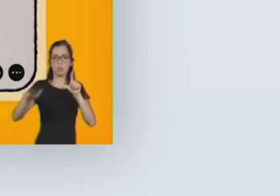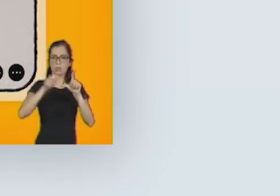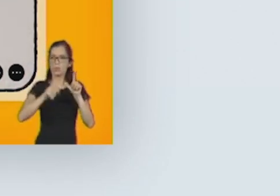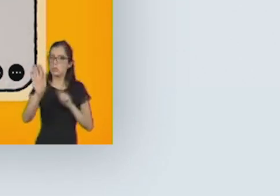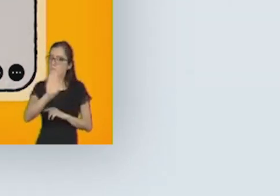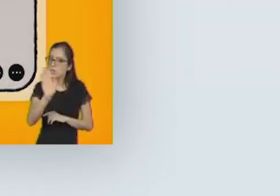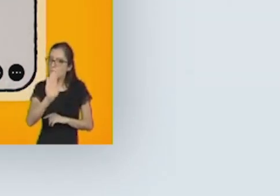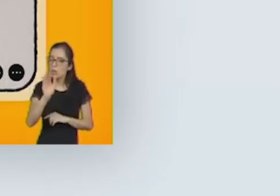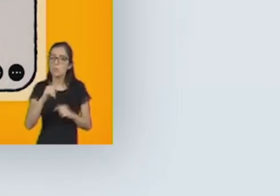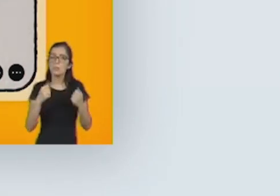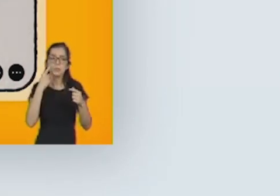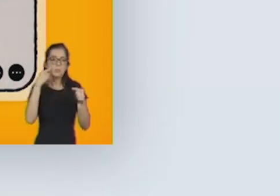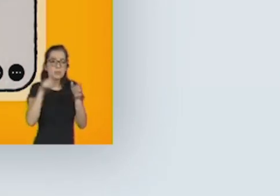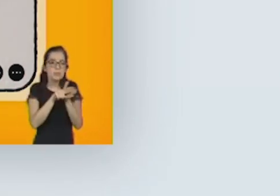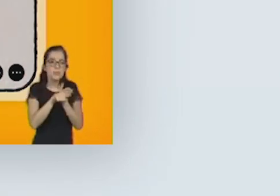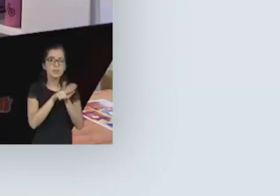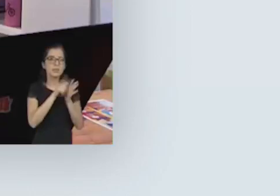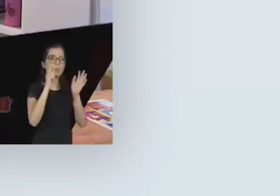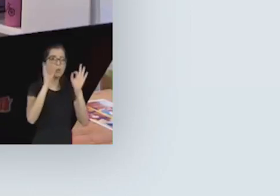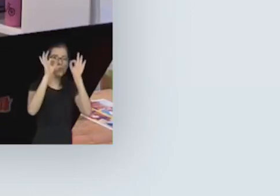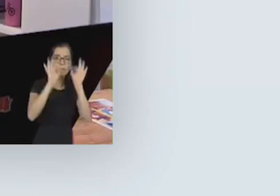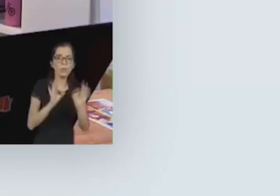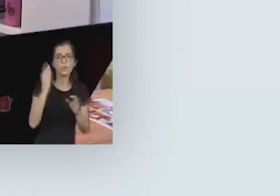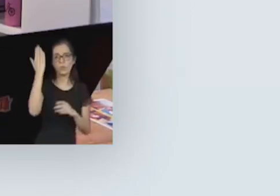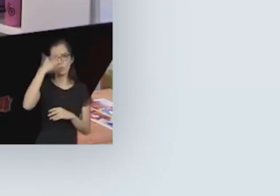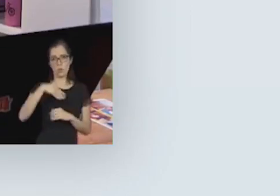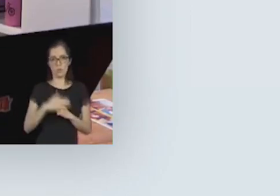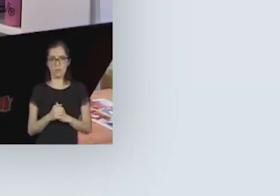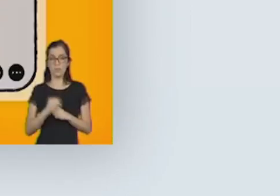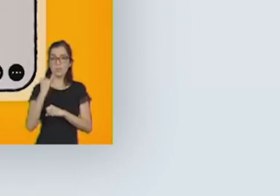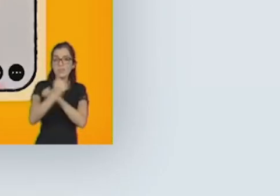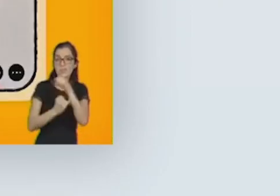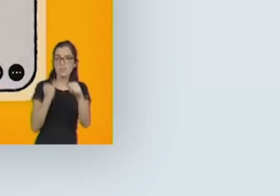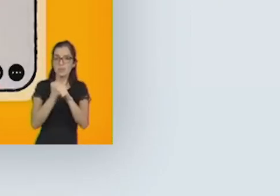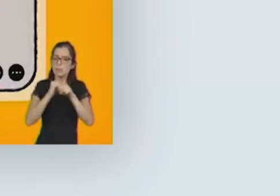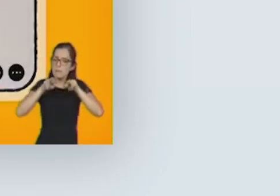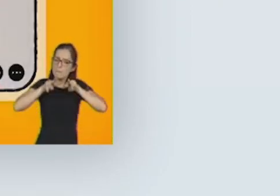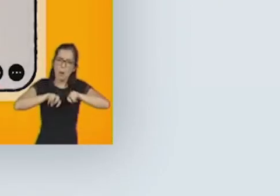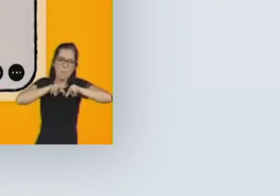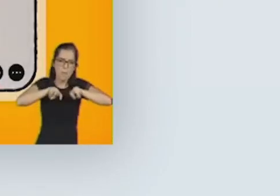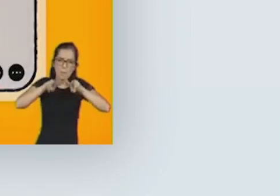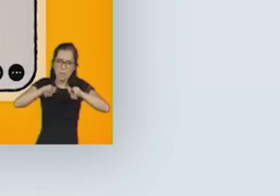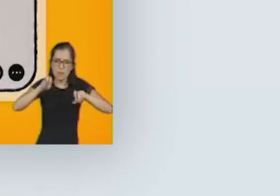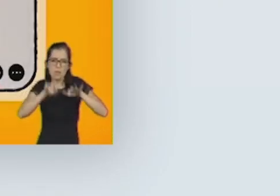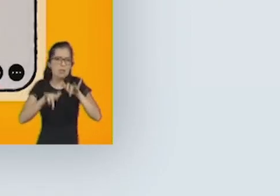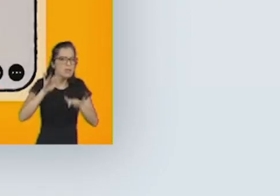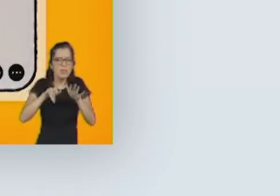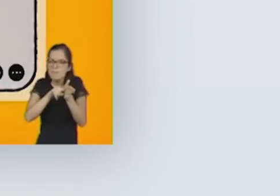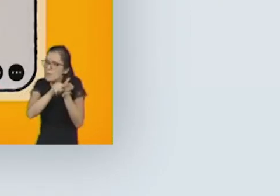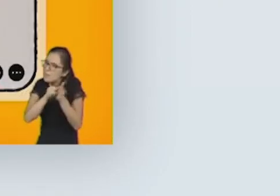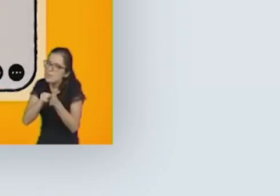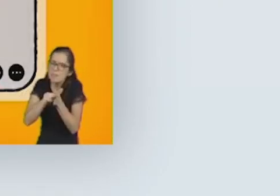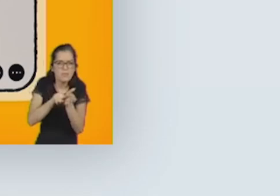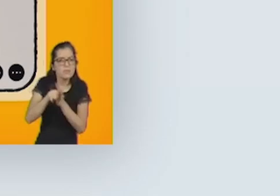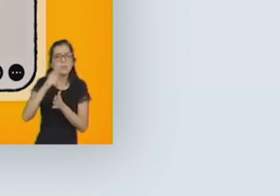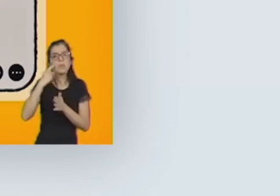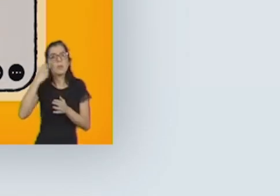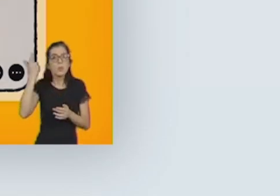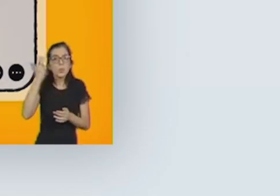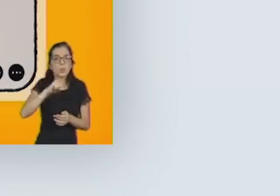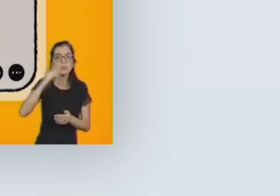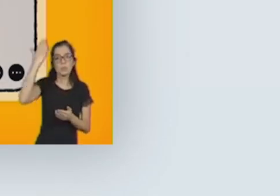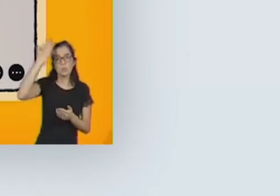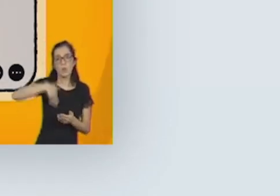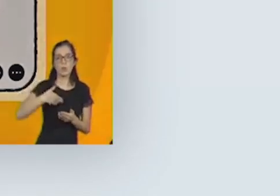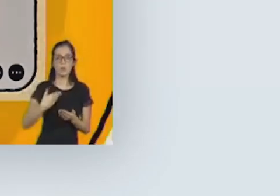antes. A busca dentro da internet, ela vai te ajudar a encontrar a verdade. Então não dá para engolir tudo que vem pela internet. É preciso pesquisar,